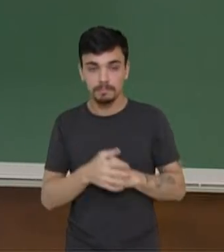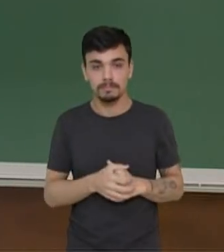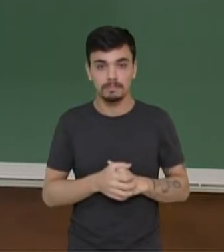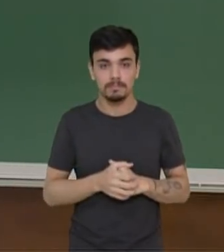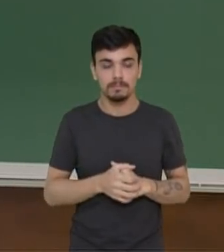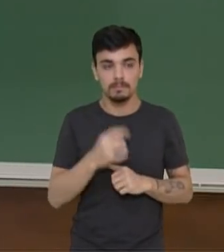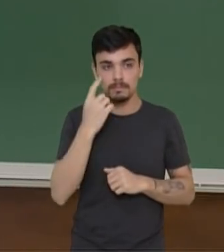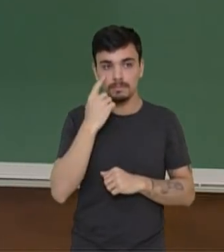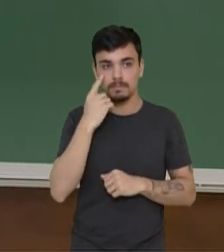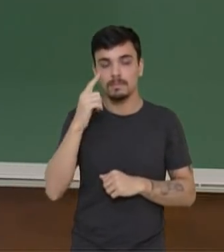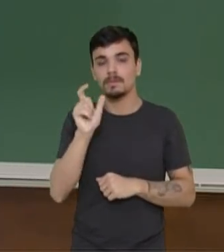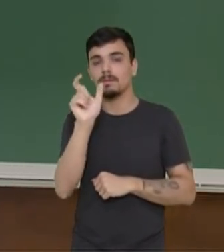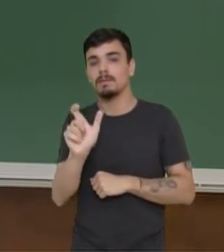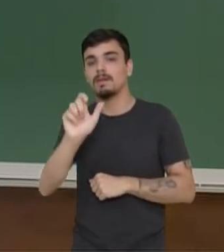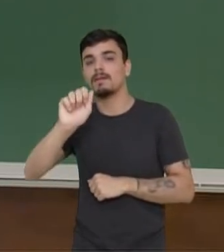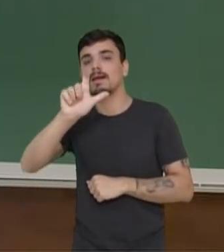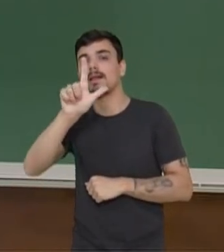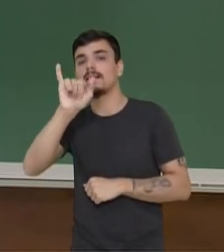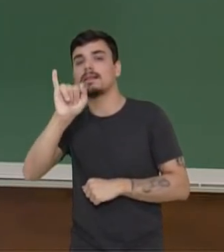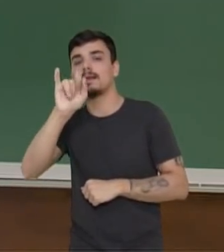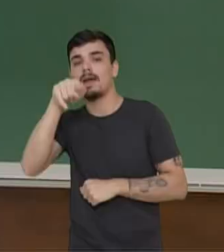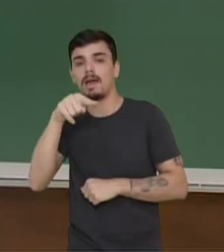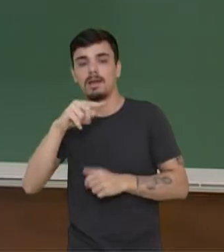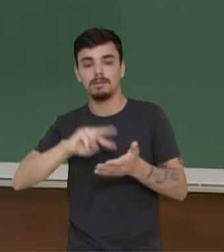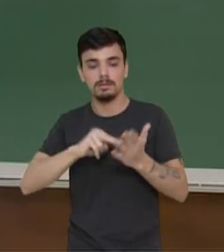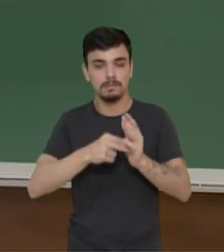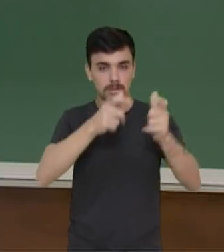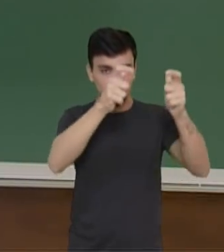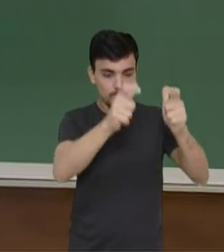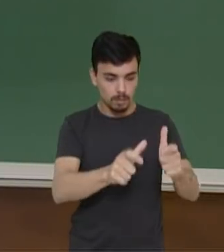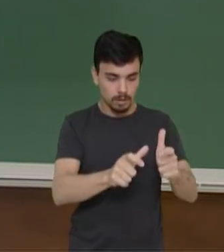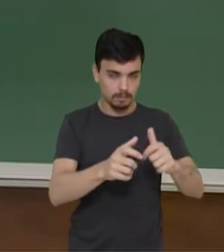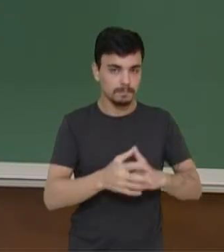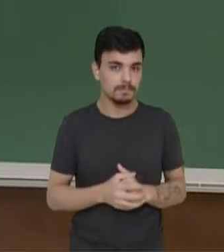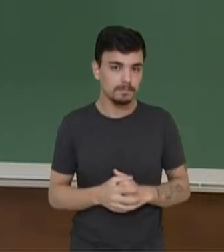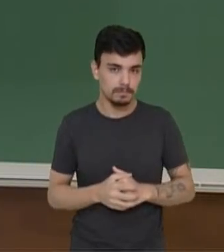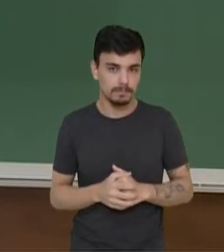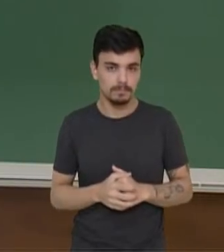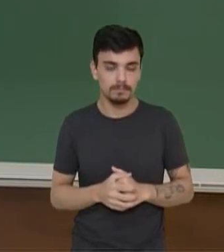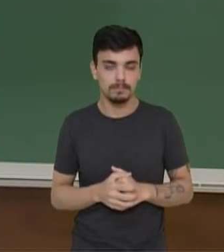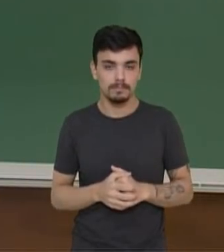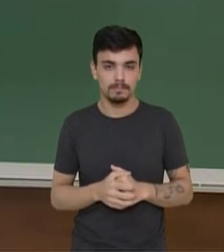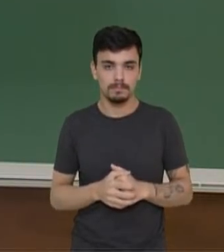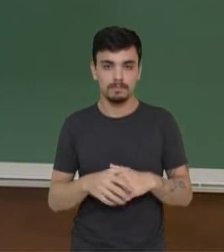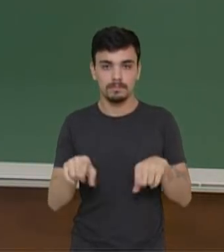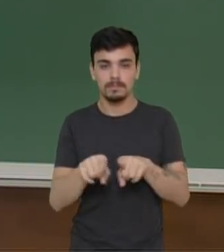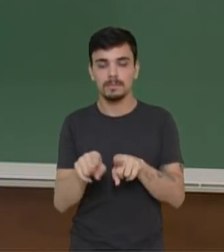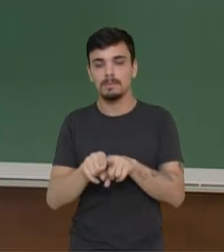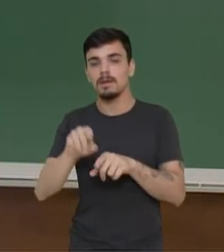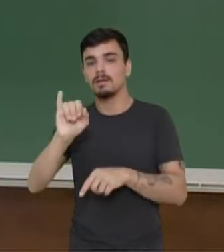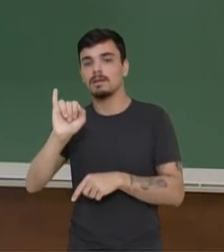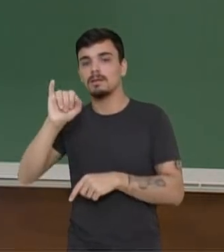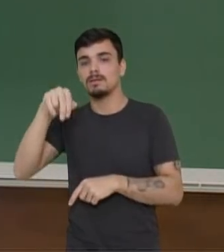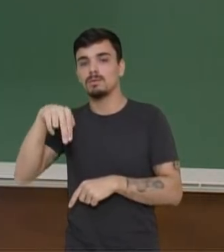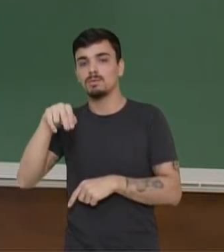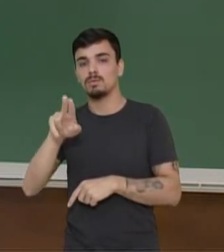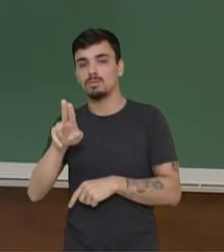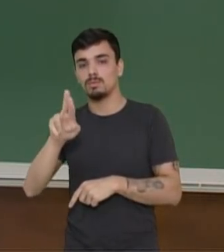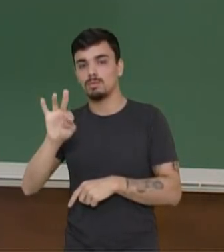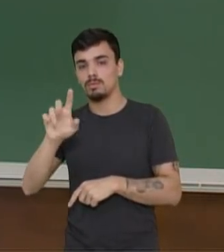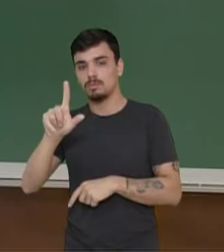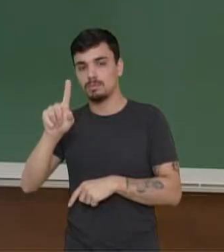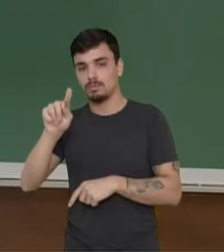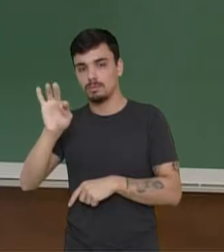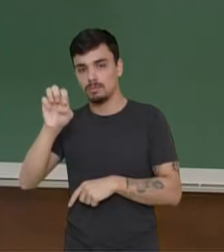palavra ali é um advérbio de lugar, indica o lugar onde eles estavam, certo? Inutilmente, o modo, né? Então